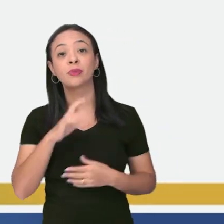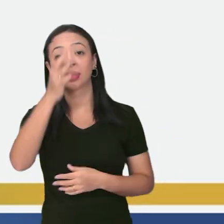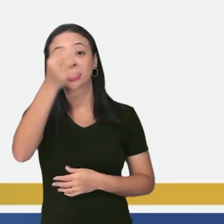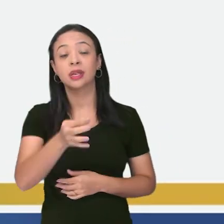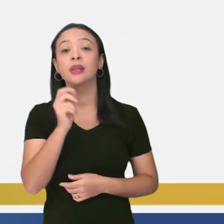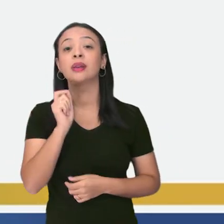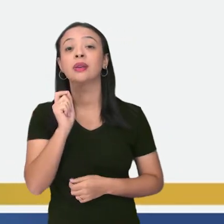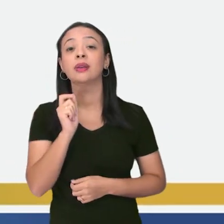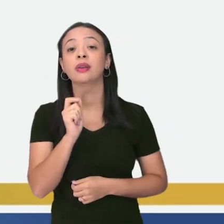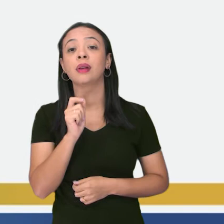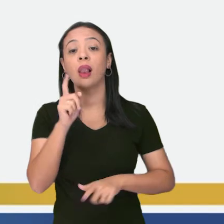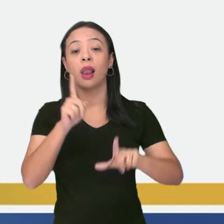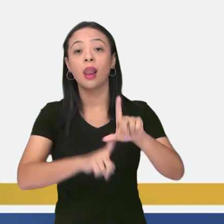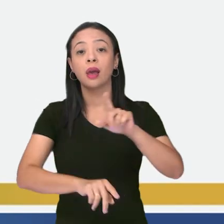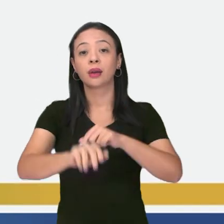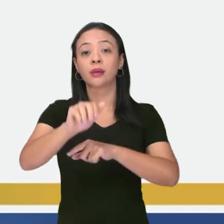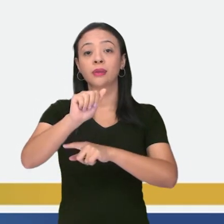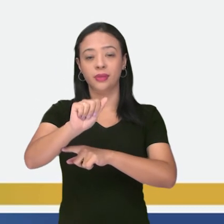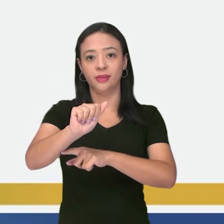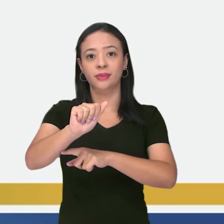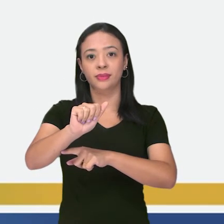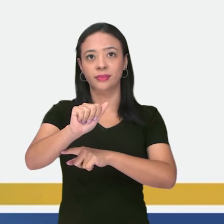aí é a letra A.